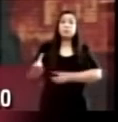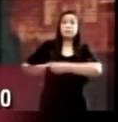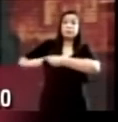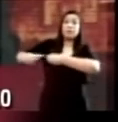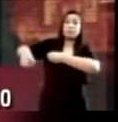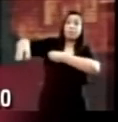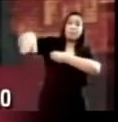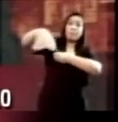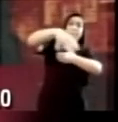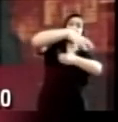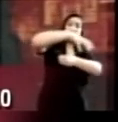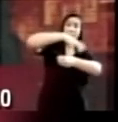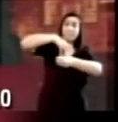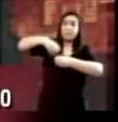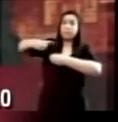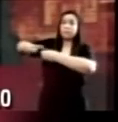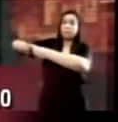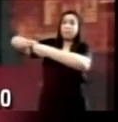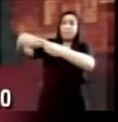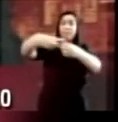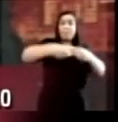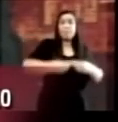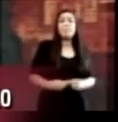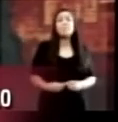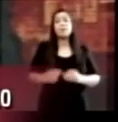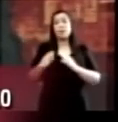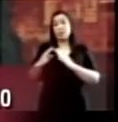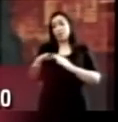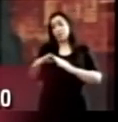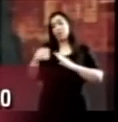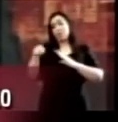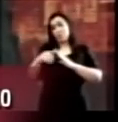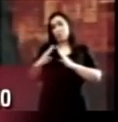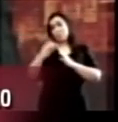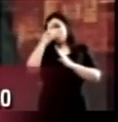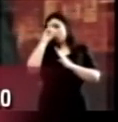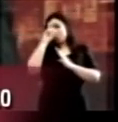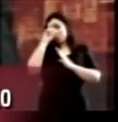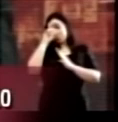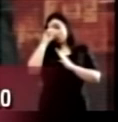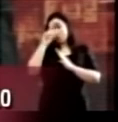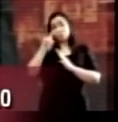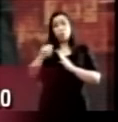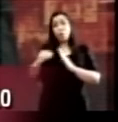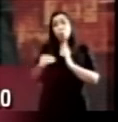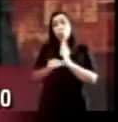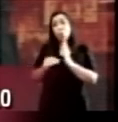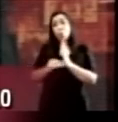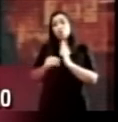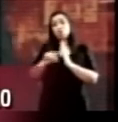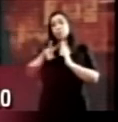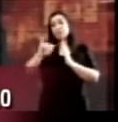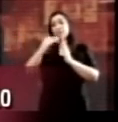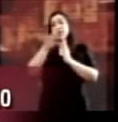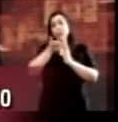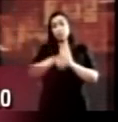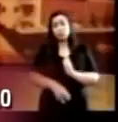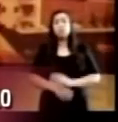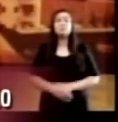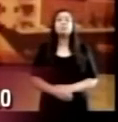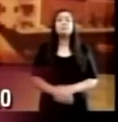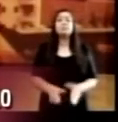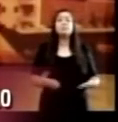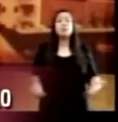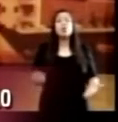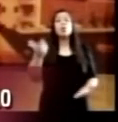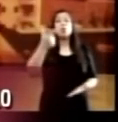cidades da região, ele é o hospital de referência, então ele vai ser o último realmente a cair. Para finalizar, a